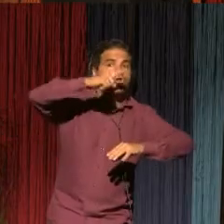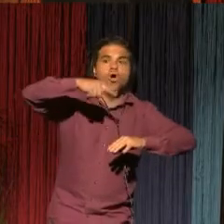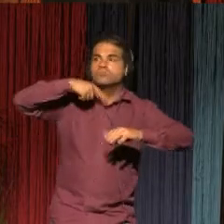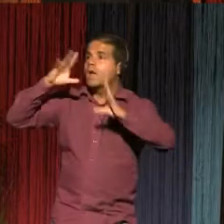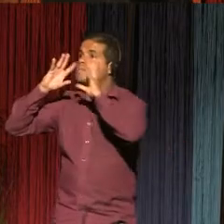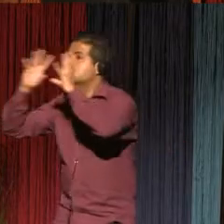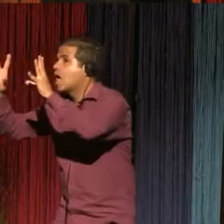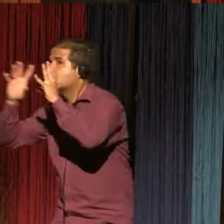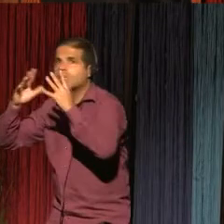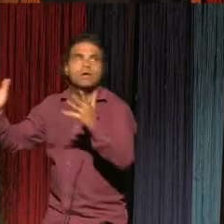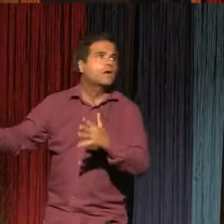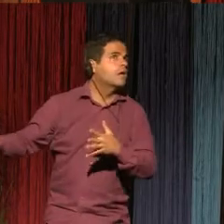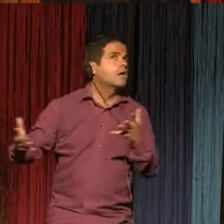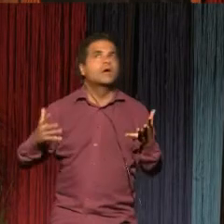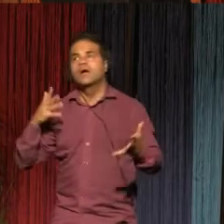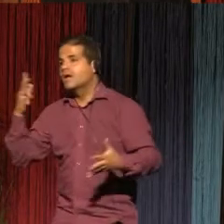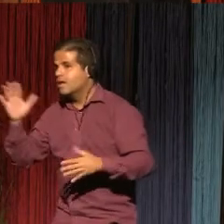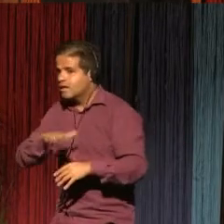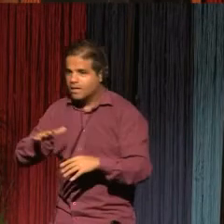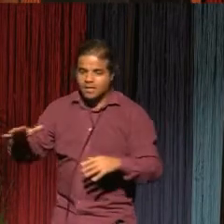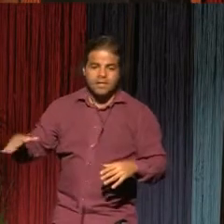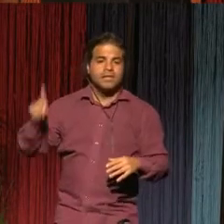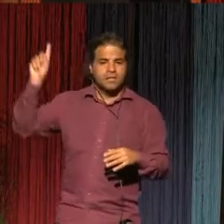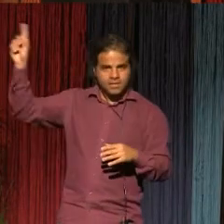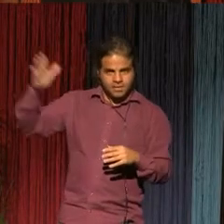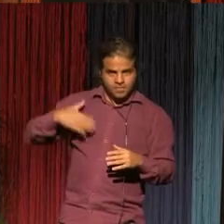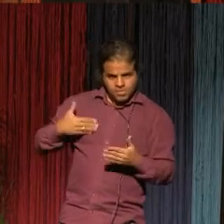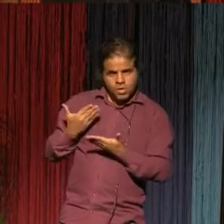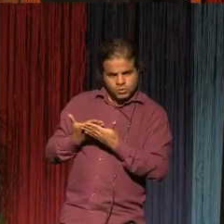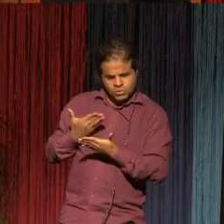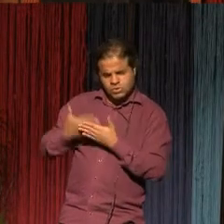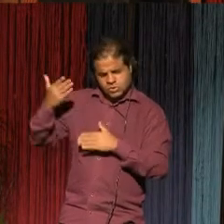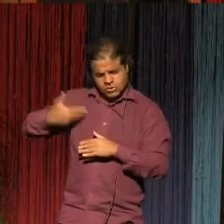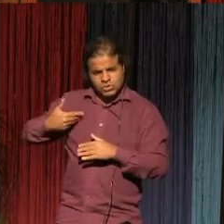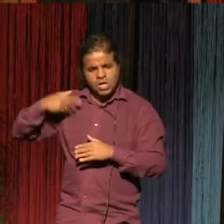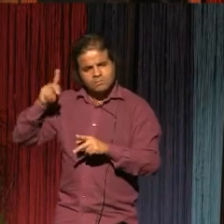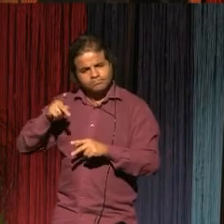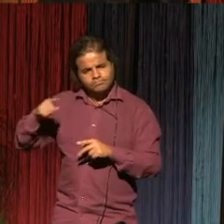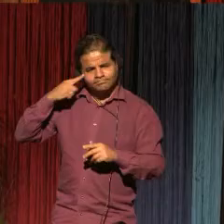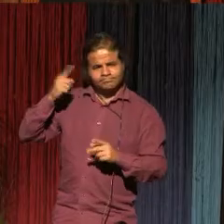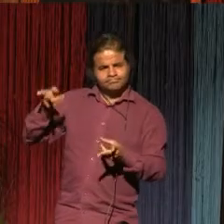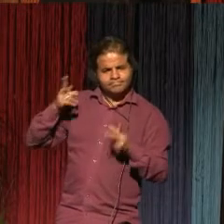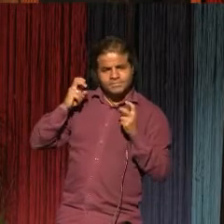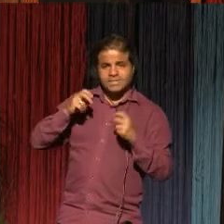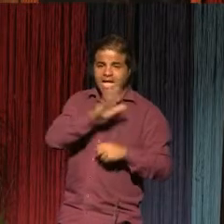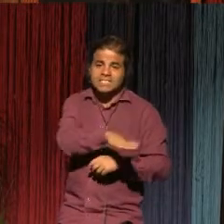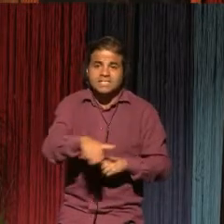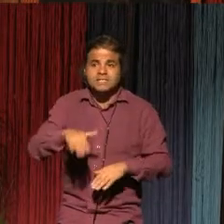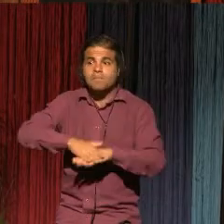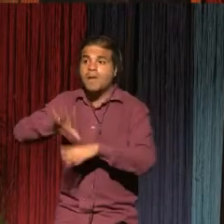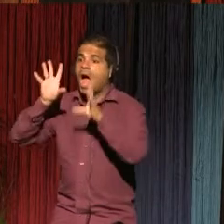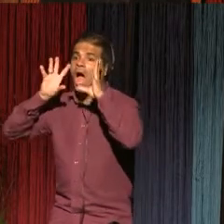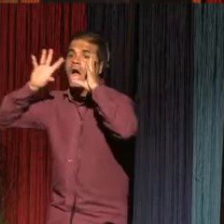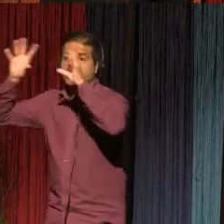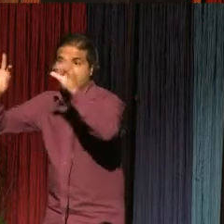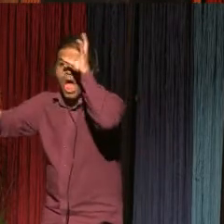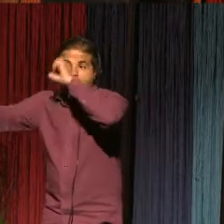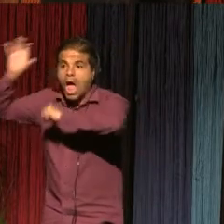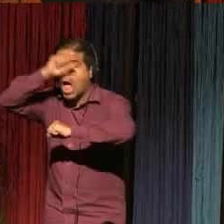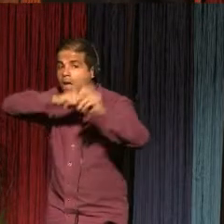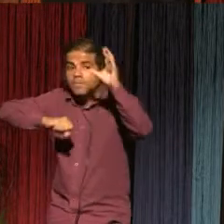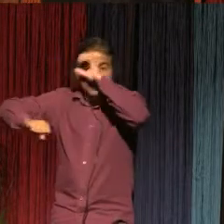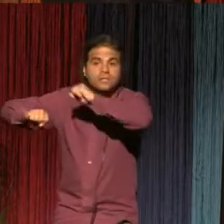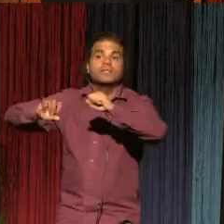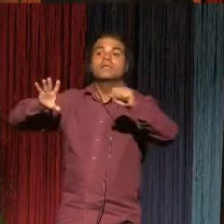distraem. Então, a Anna Fisher e os colegas descobriram que as crianças conseguem prestar mais atenção e aprender